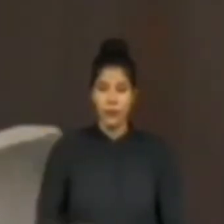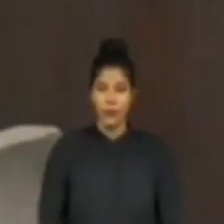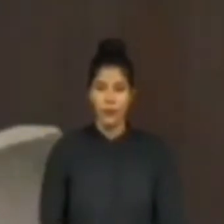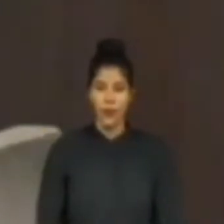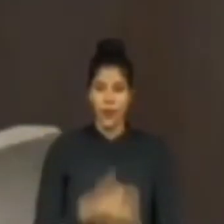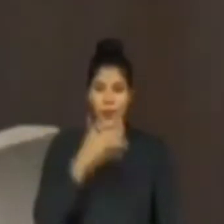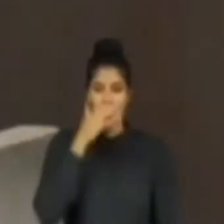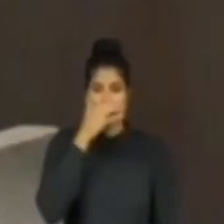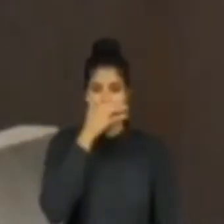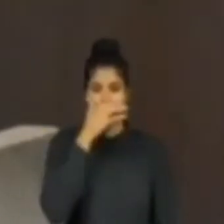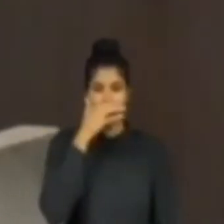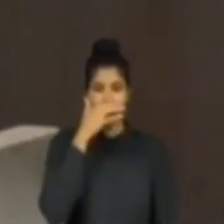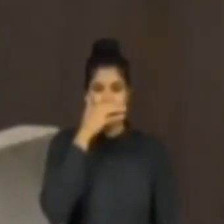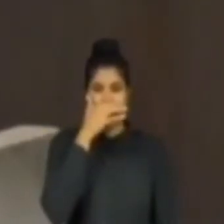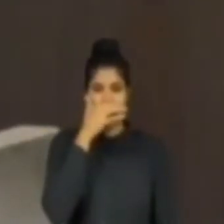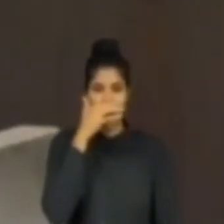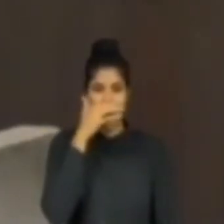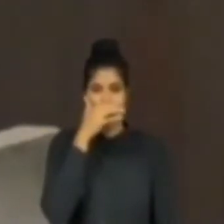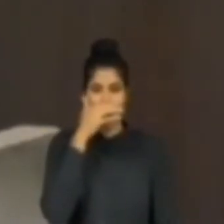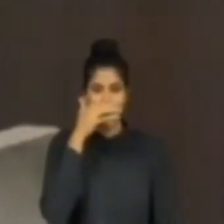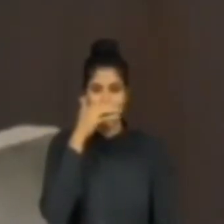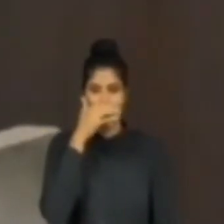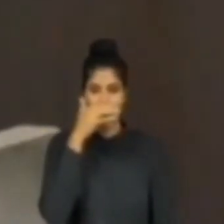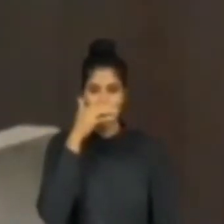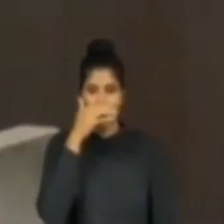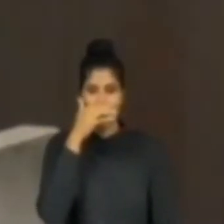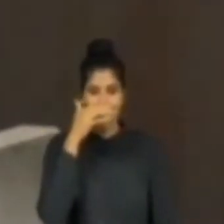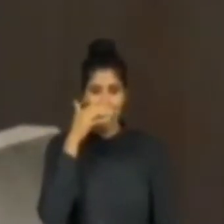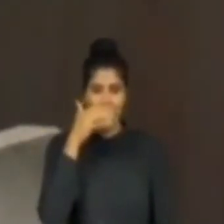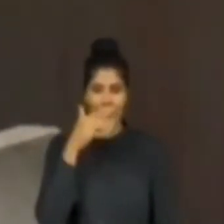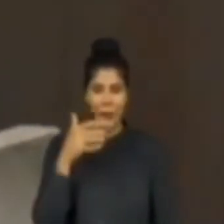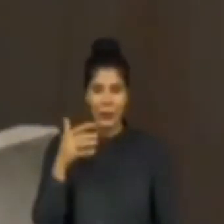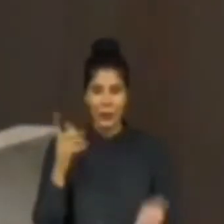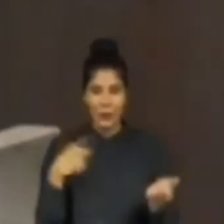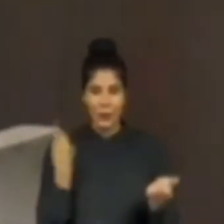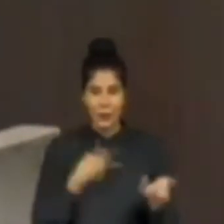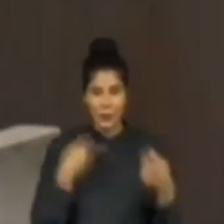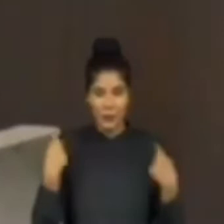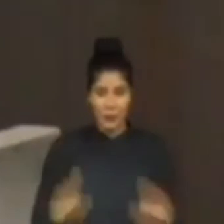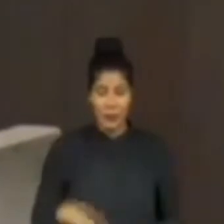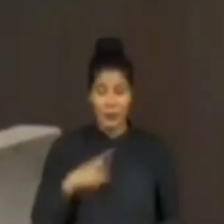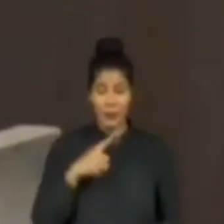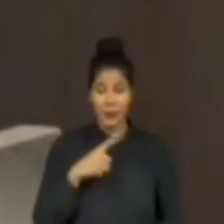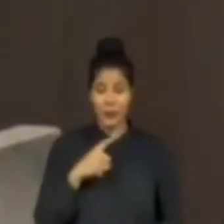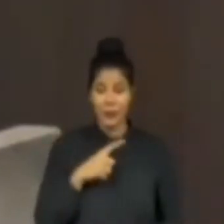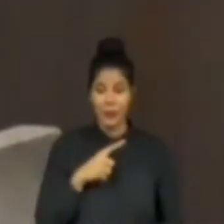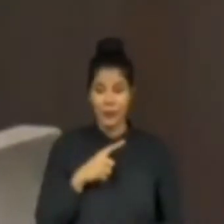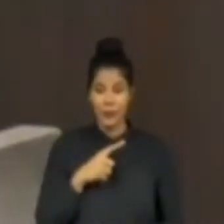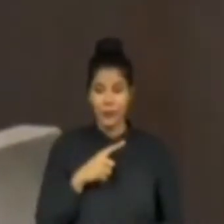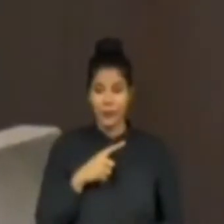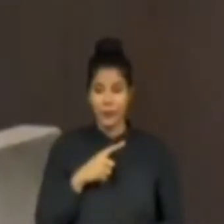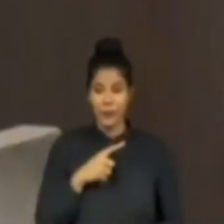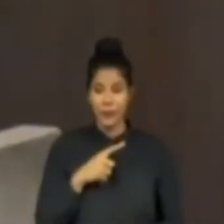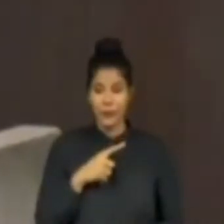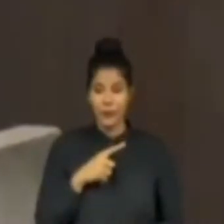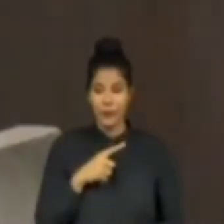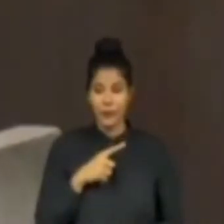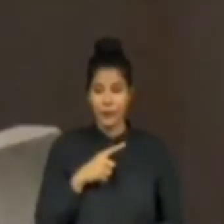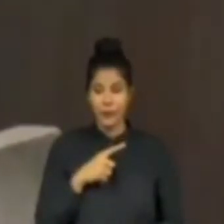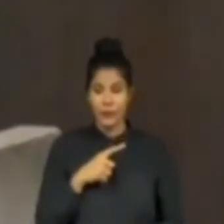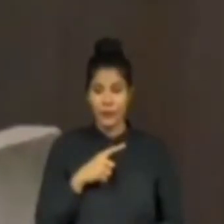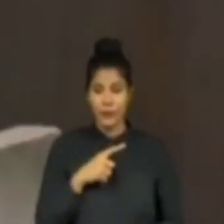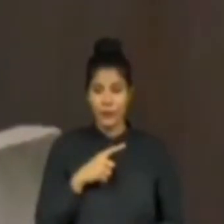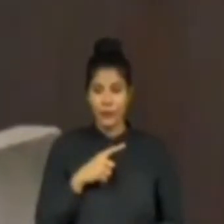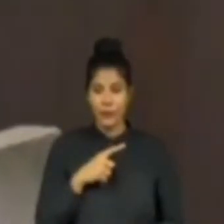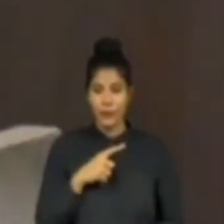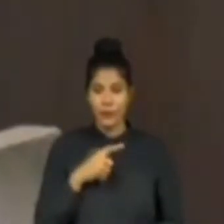trata as pessoas, como se preocupa com o Estado do Ceará, nós temos que ter no comando uma pessoa que conheça o